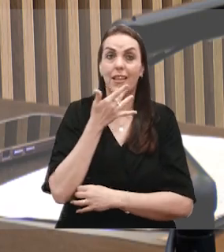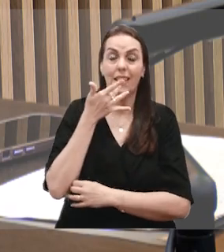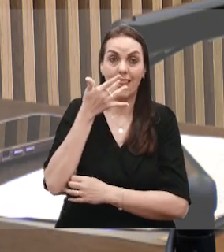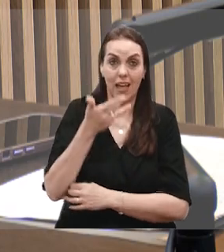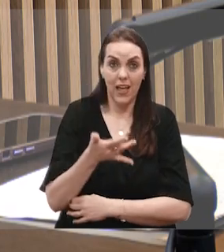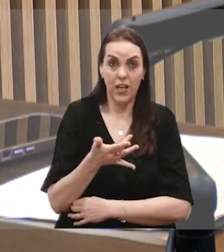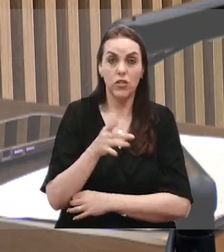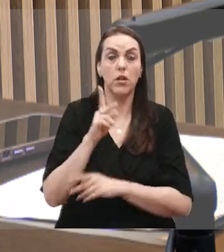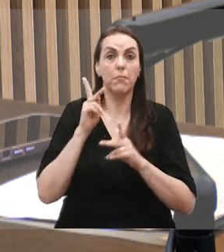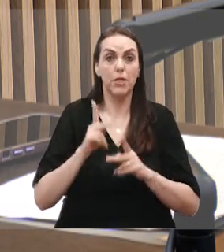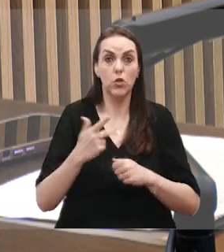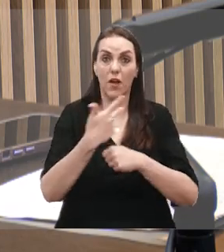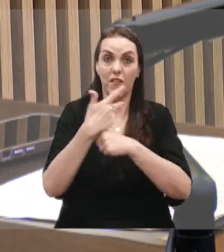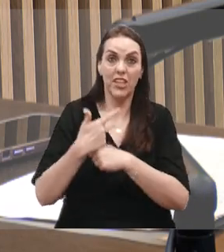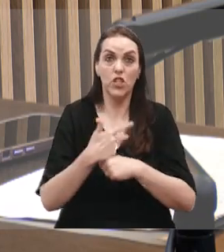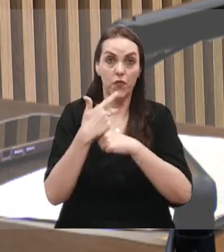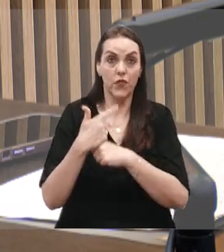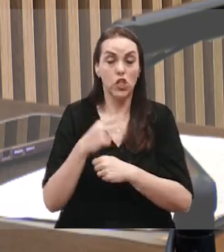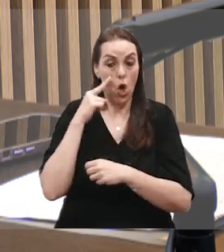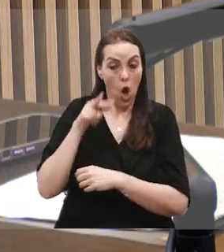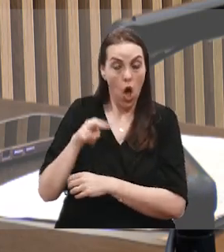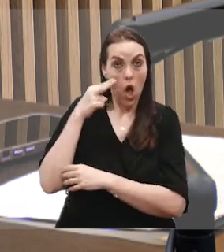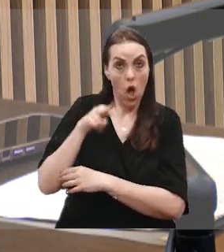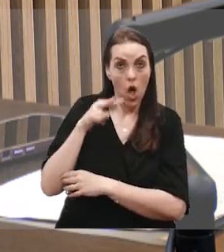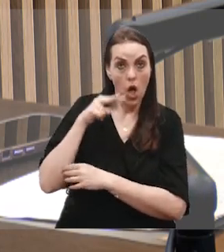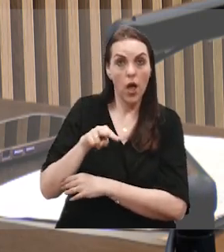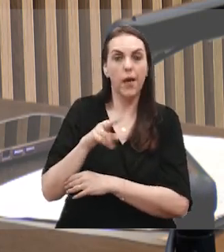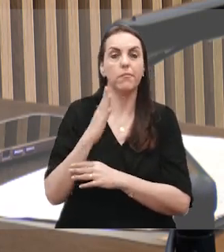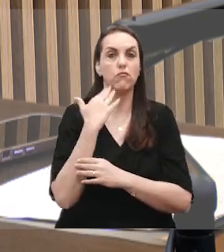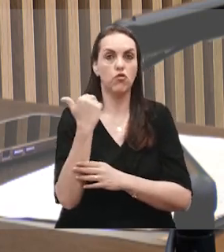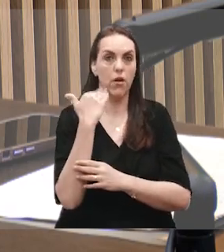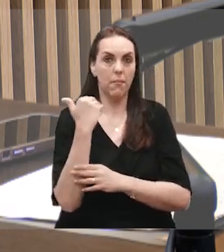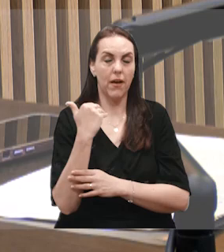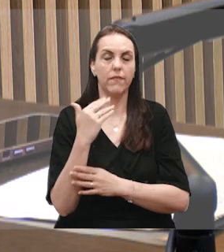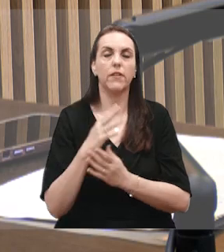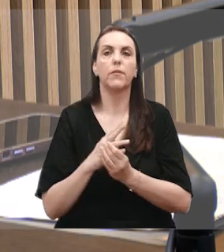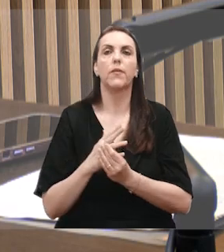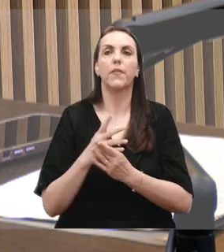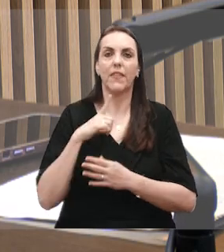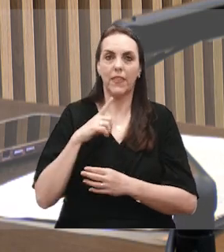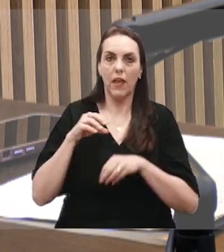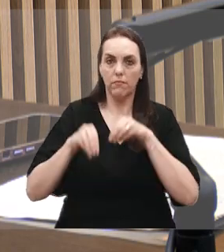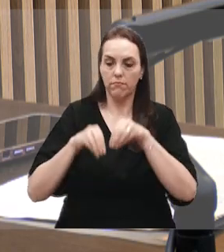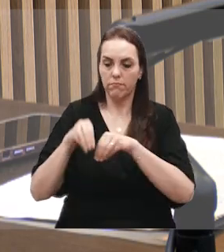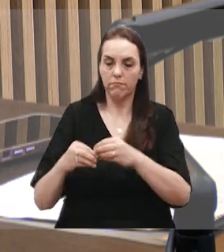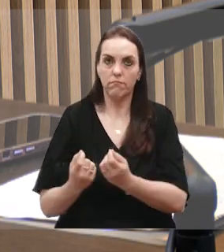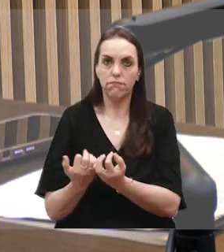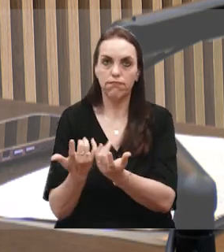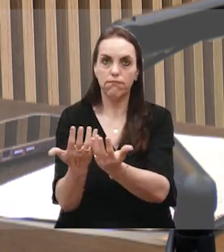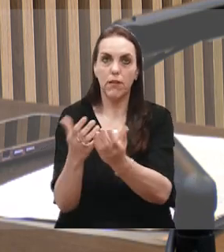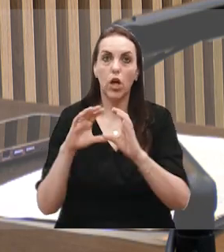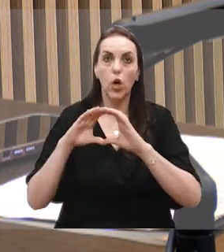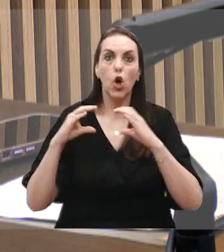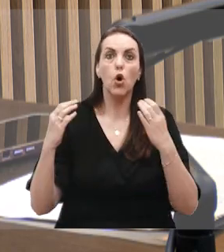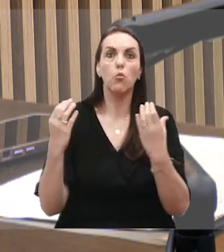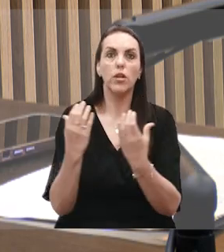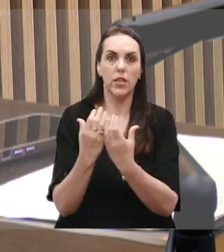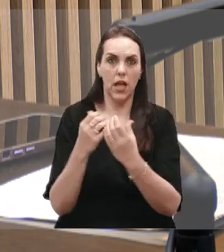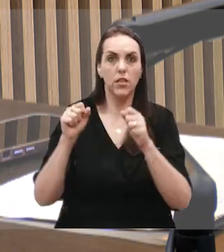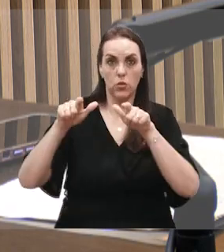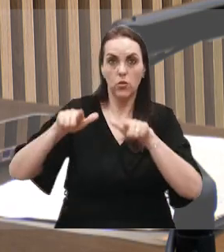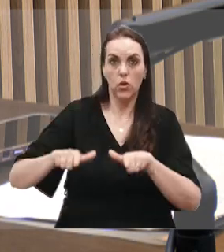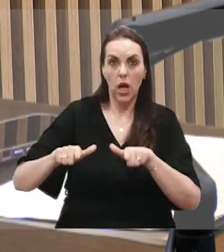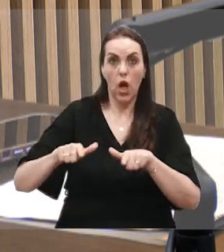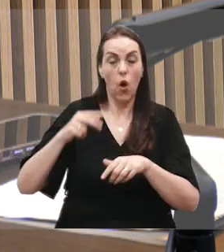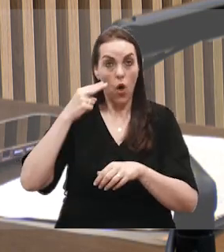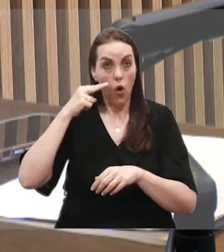videozinhos e me chamavam lá para mim olhar a situação. E a gente tem uma horta comunitária no local, então eu fui pela horta e eu disse, olha, tá